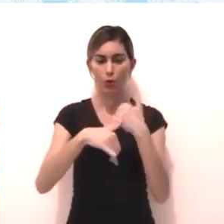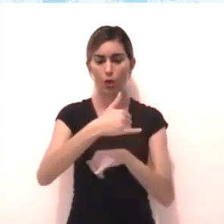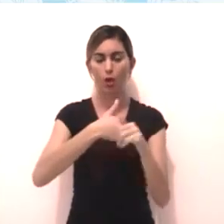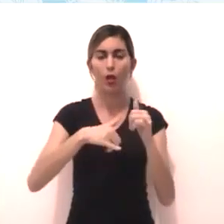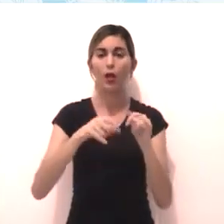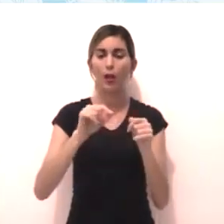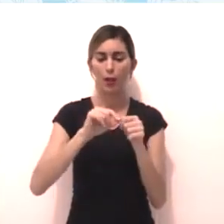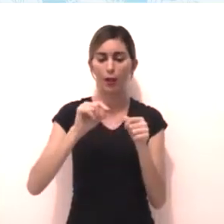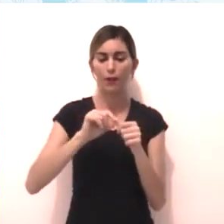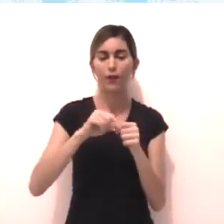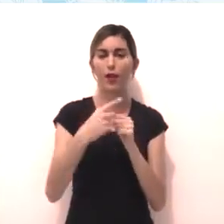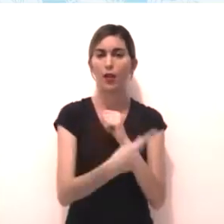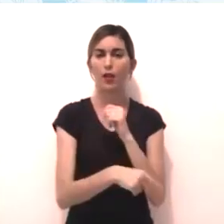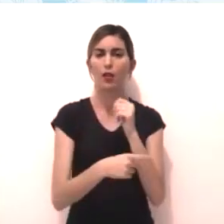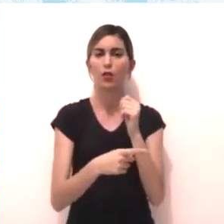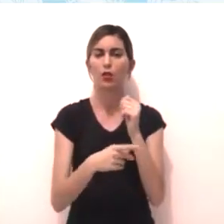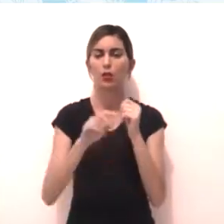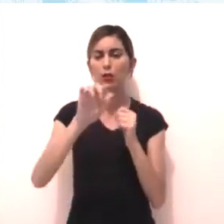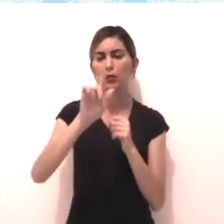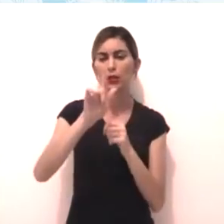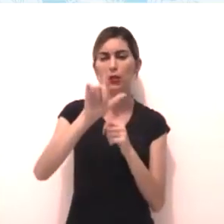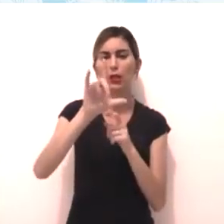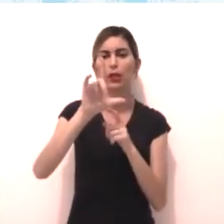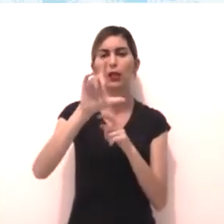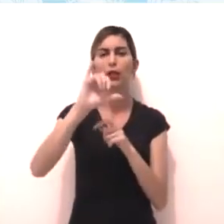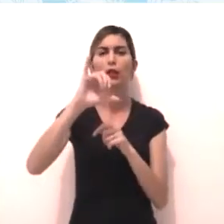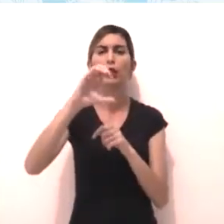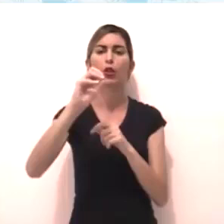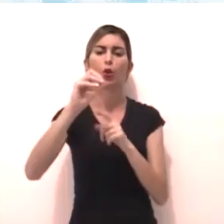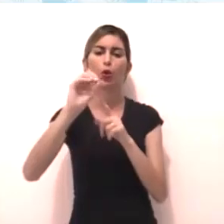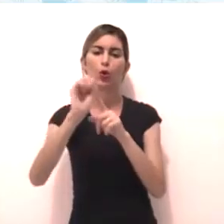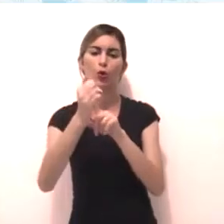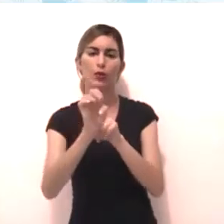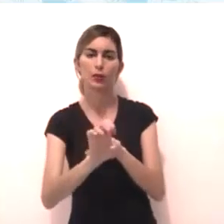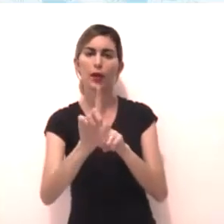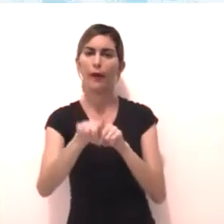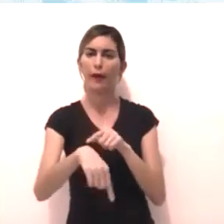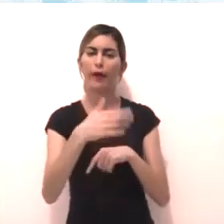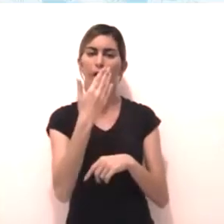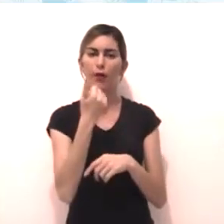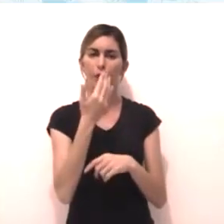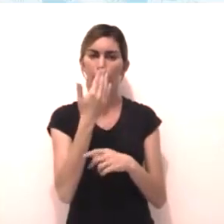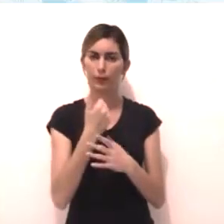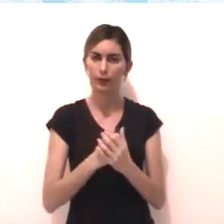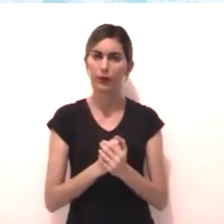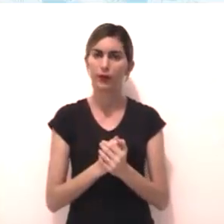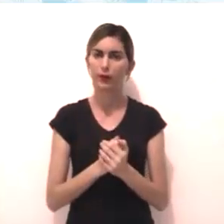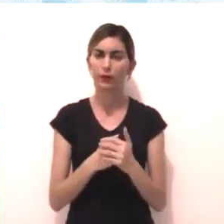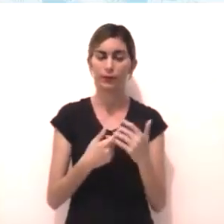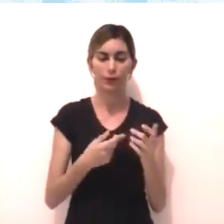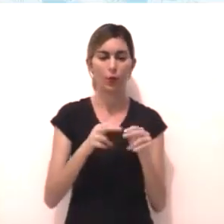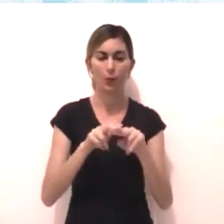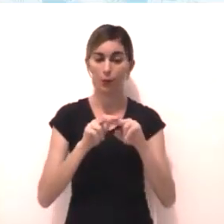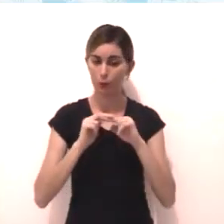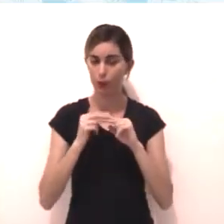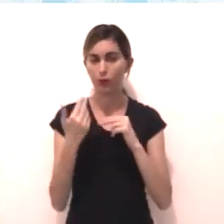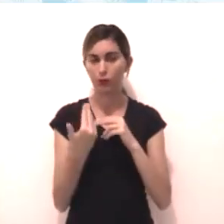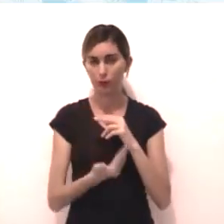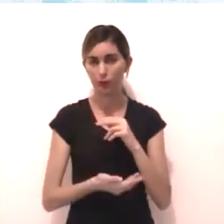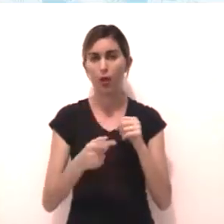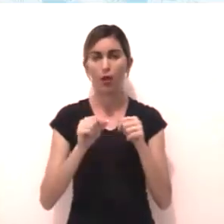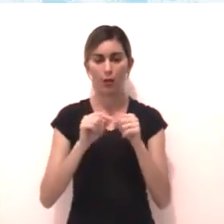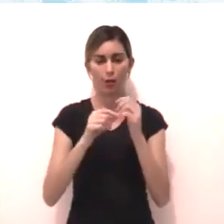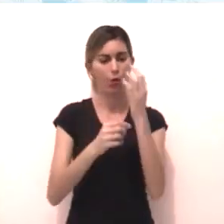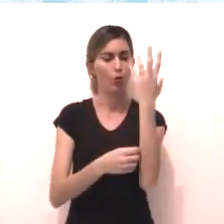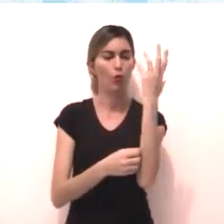ela fabrica a glicose. A glicose é um alimento. Então, por esse